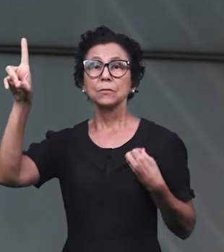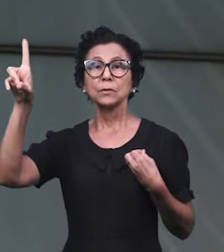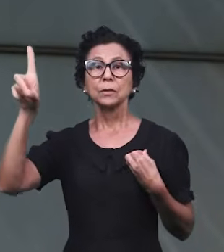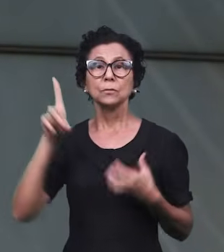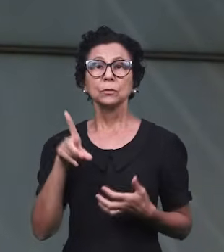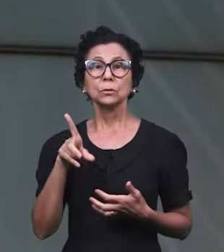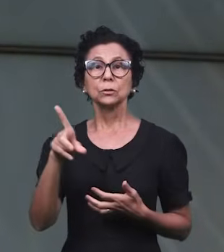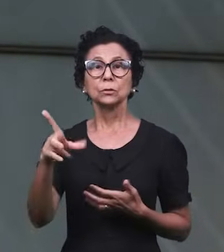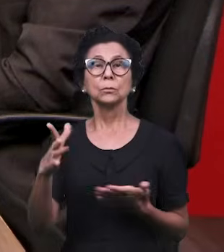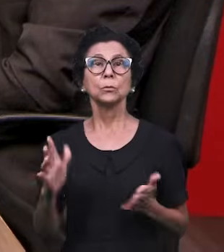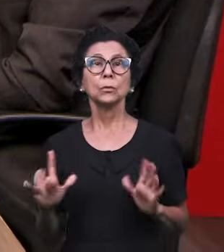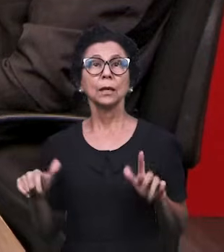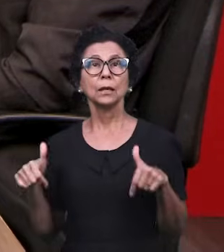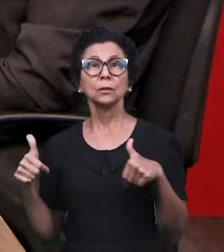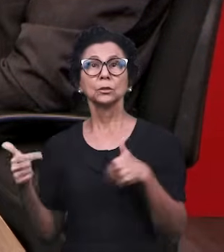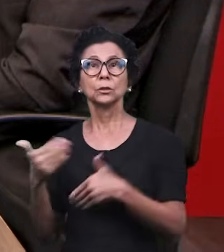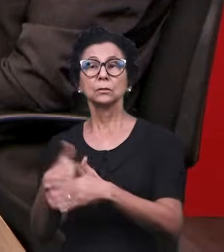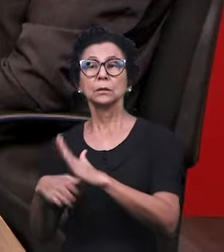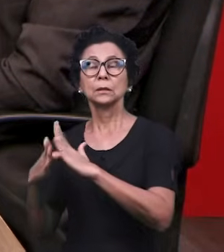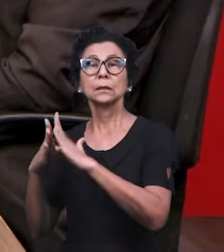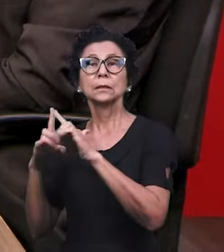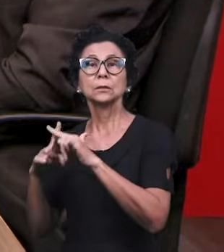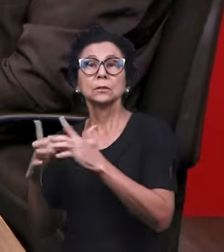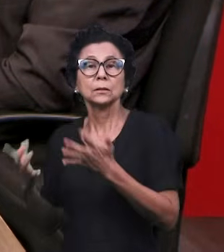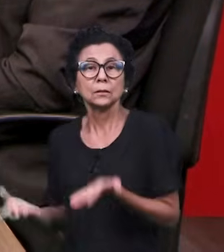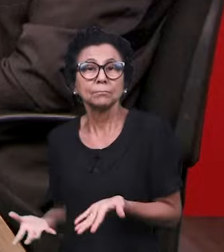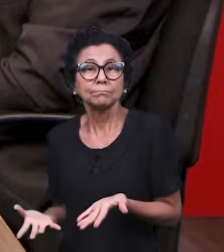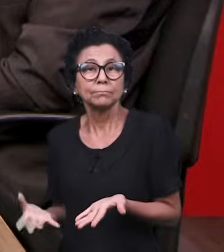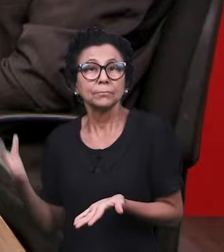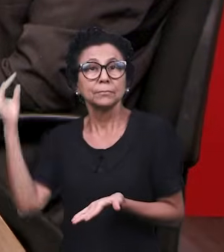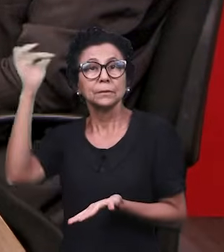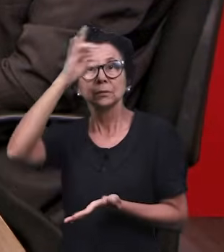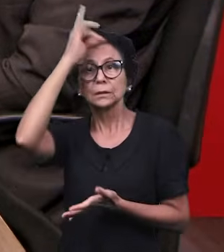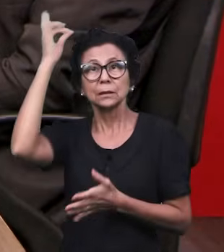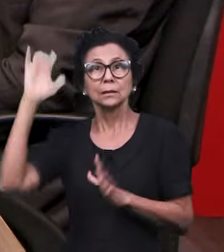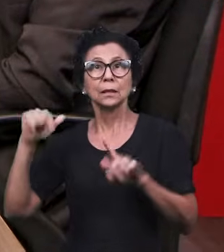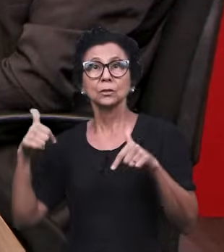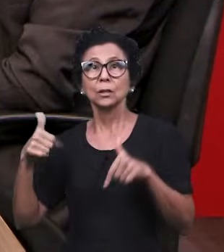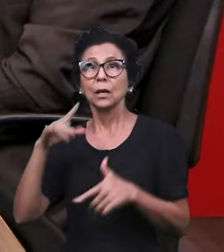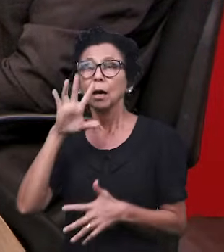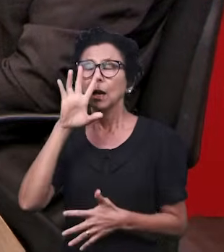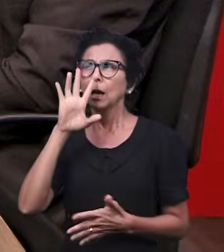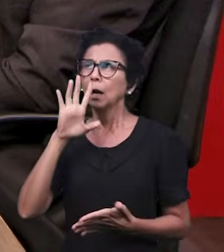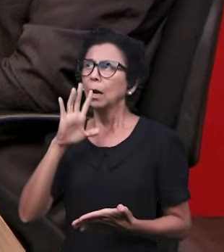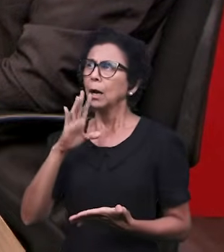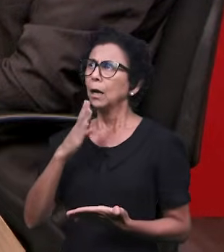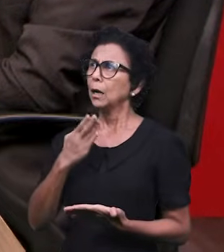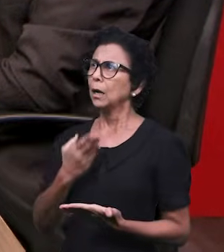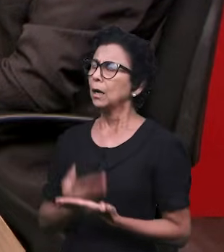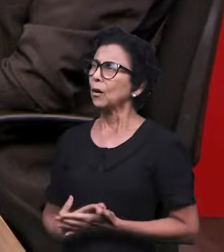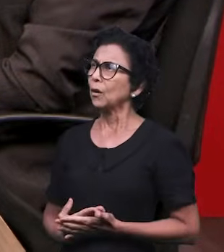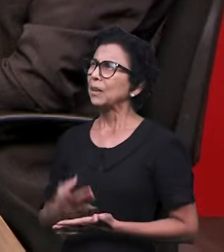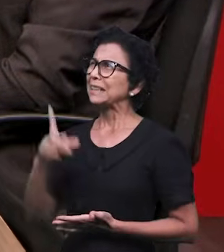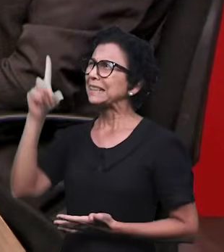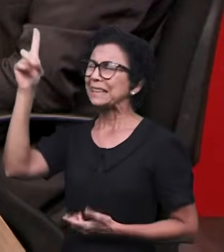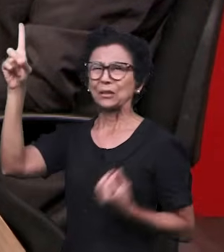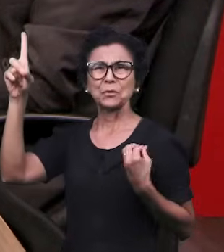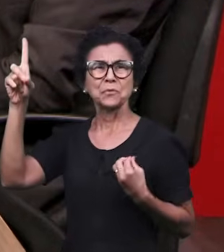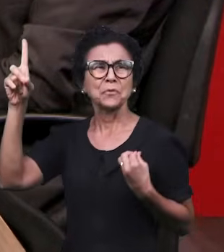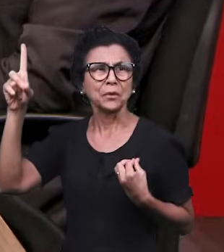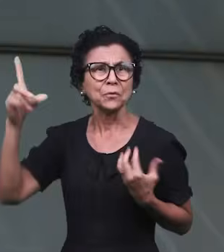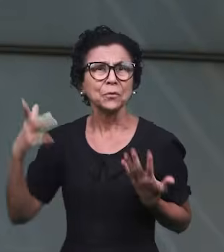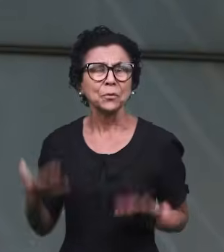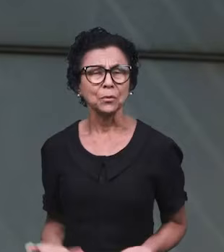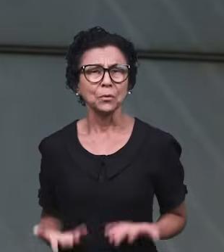da igreja. Eu falei, era a operação do Espírito Santo por excelência. Eu fiquei impressionado de saber que Deus estava vivo. Exato.